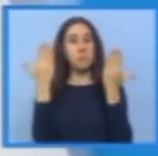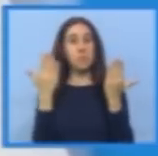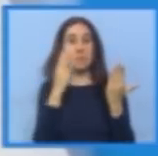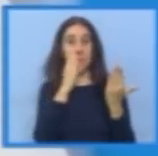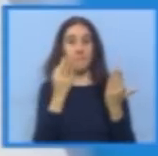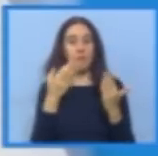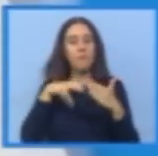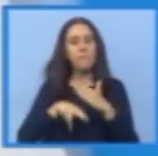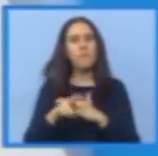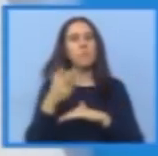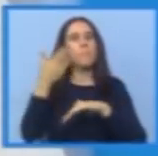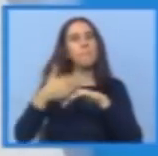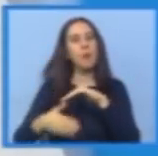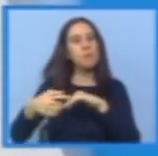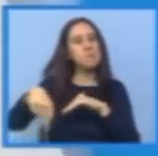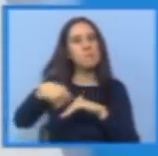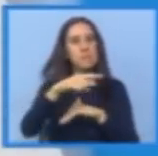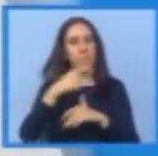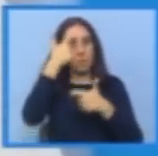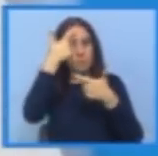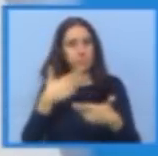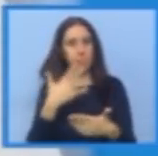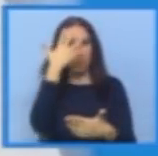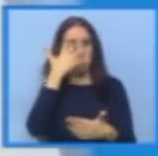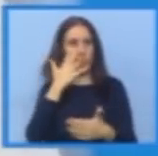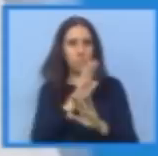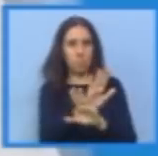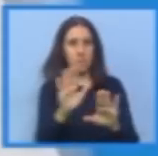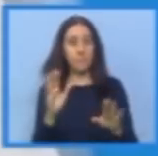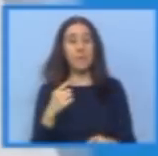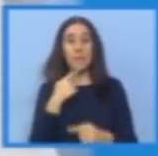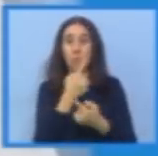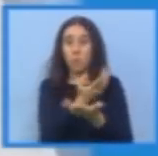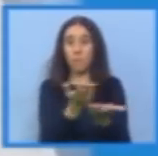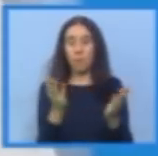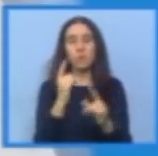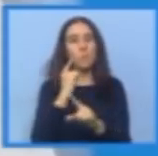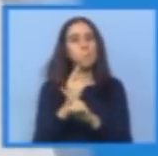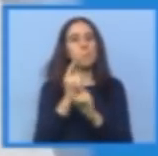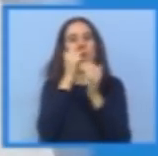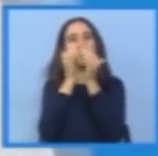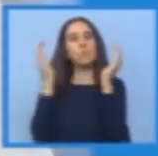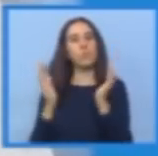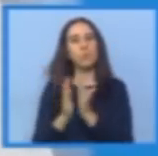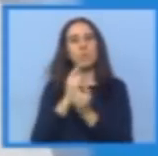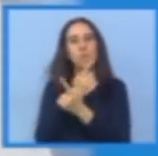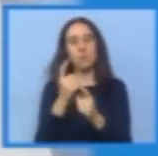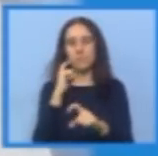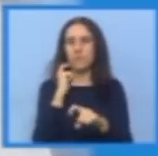vindo inesperadamente, vos encontre a dormir. O que vos digo a vós, digo-o a todos: